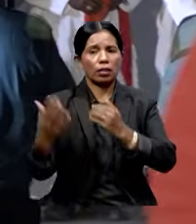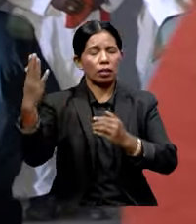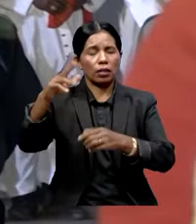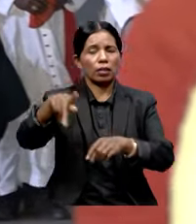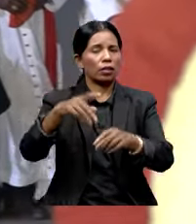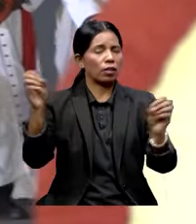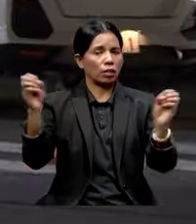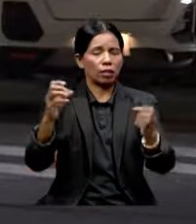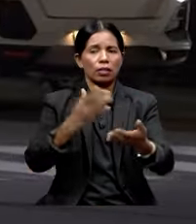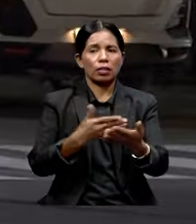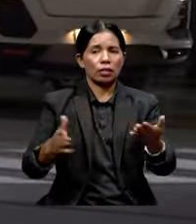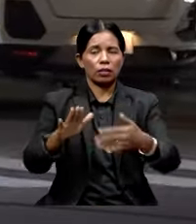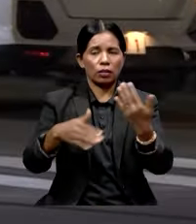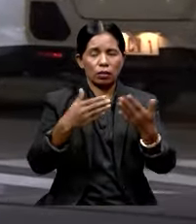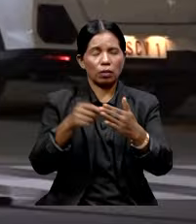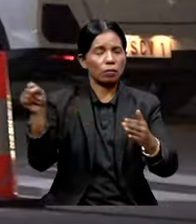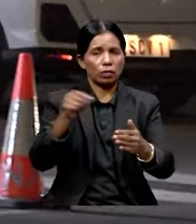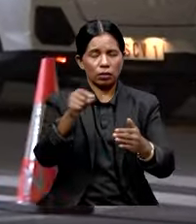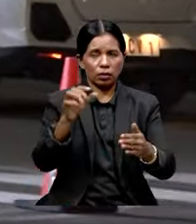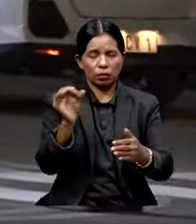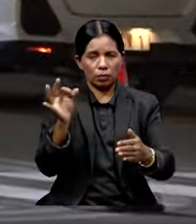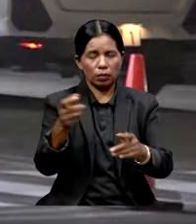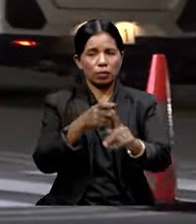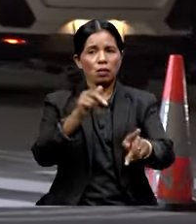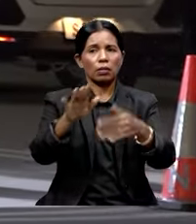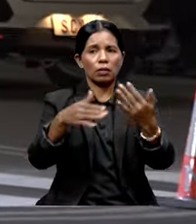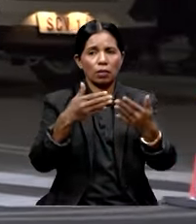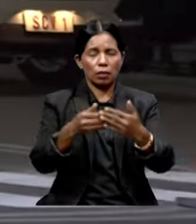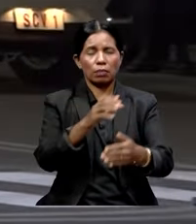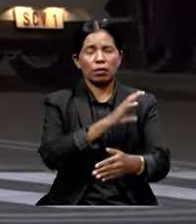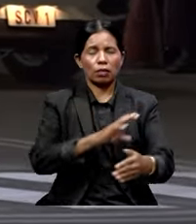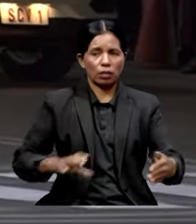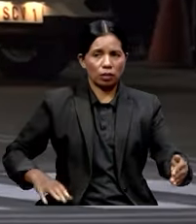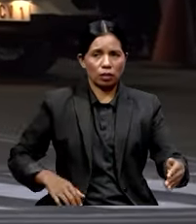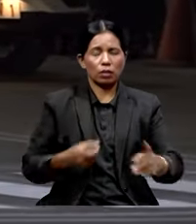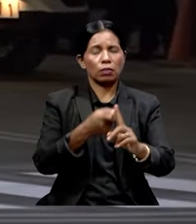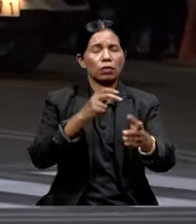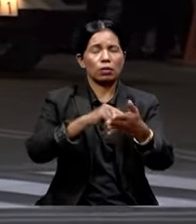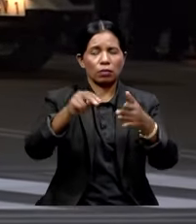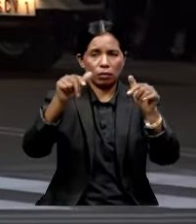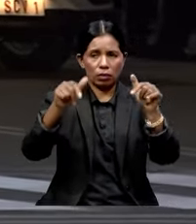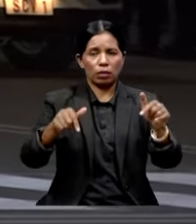laia estabilidade. Por cento se anulo resim russi população maquema cristão no russi número idane.